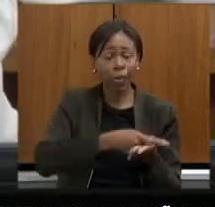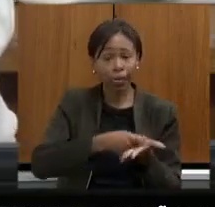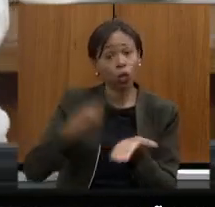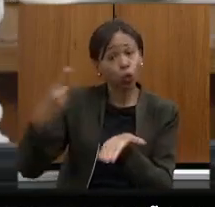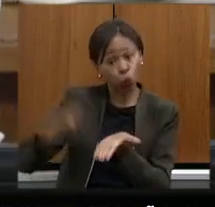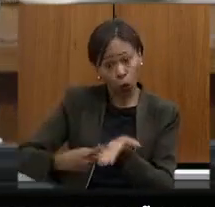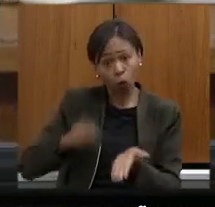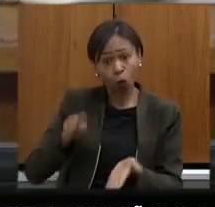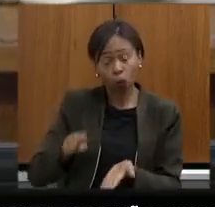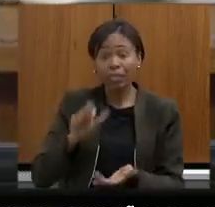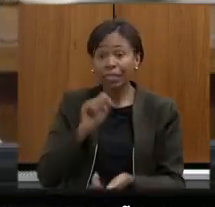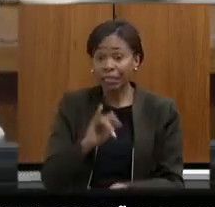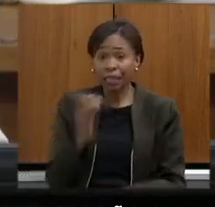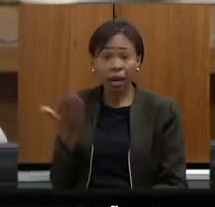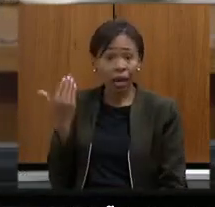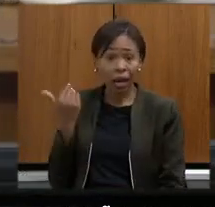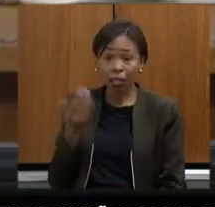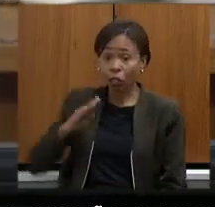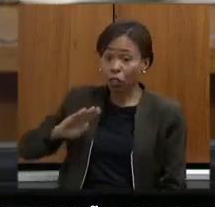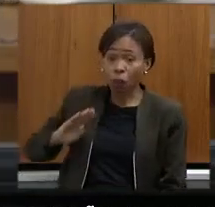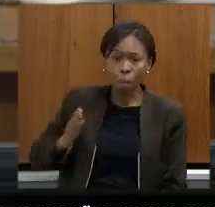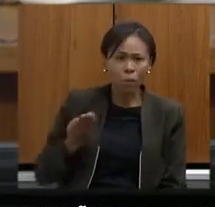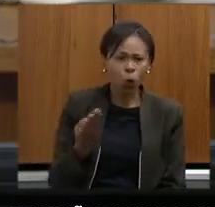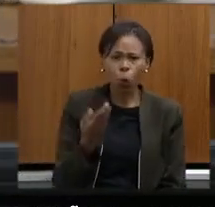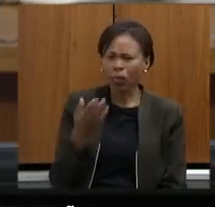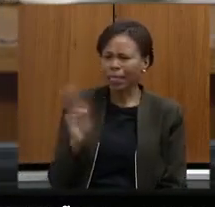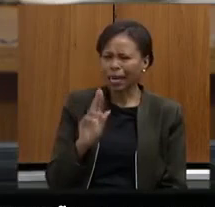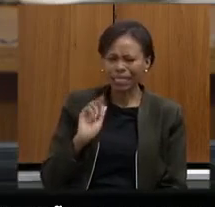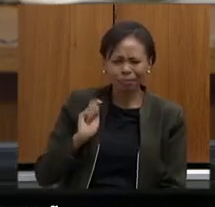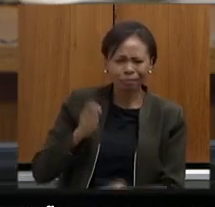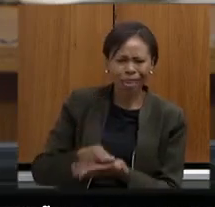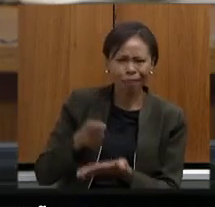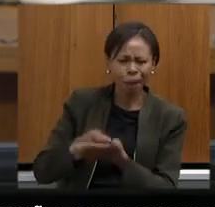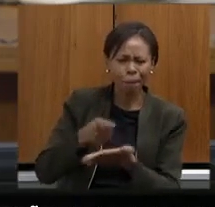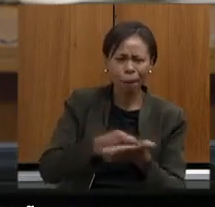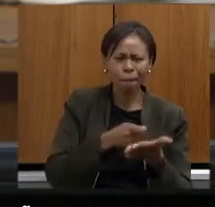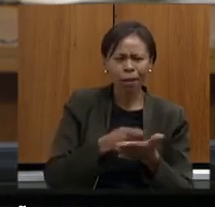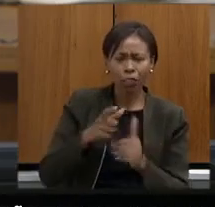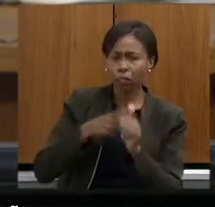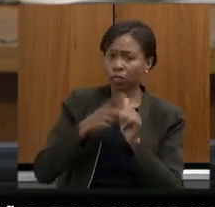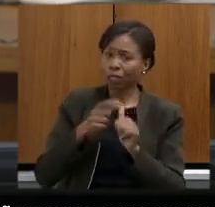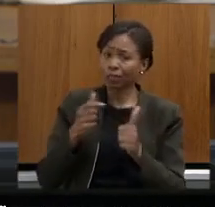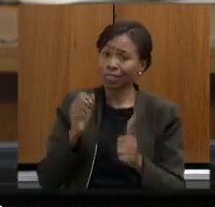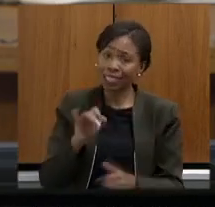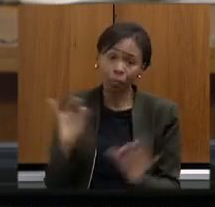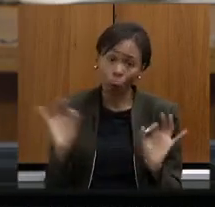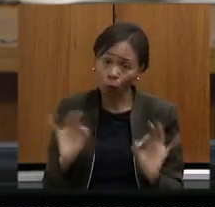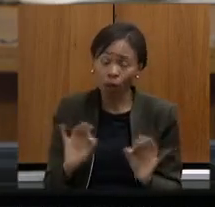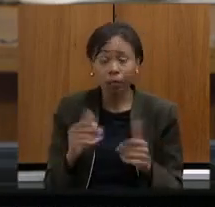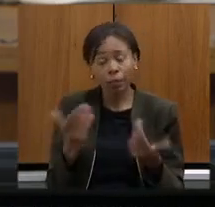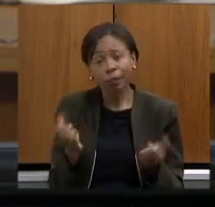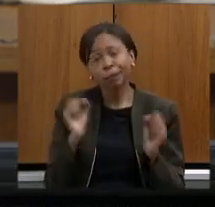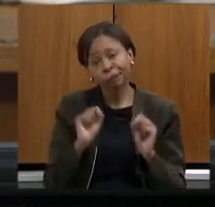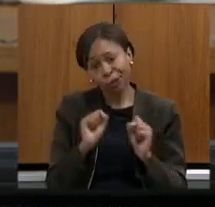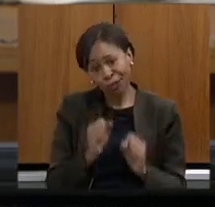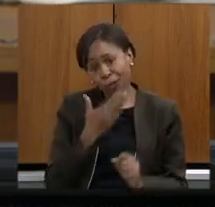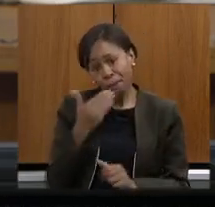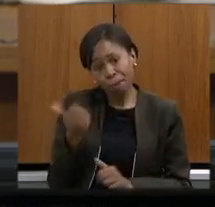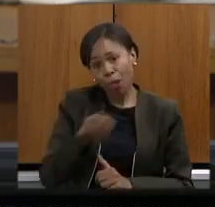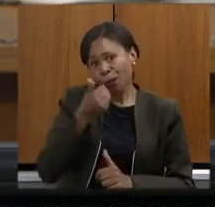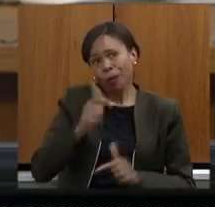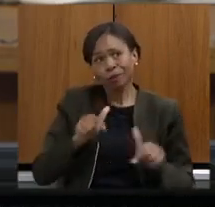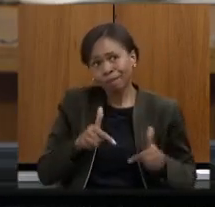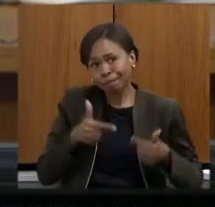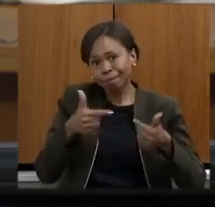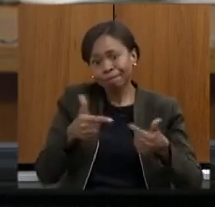que pagar aí algumas dezenas de bilhões de reais de dívidas conseguiria ter entregue muito mais ainda que fizemos boas entregas